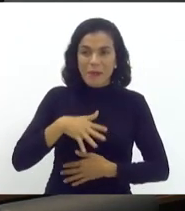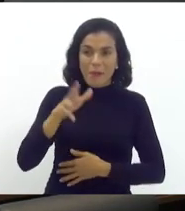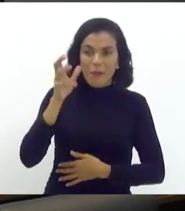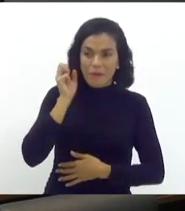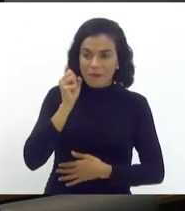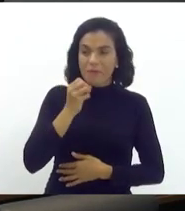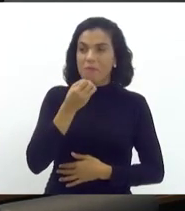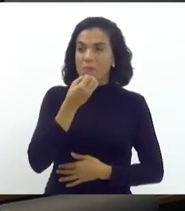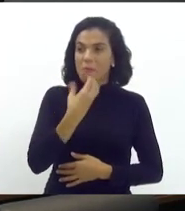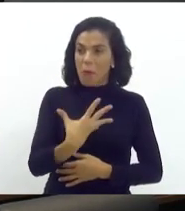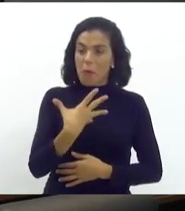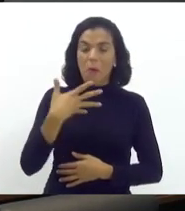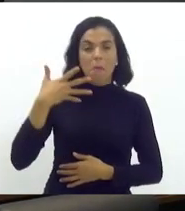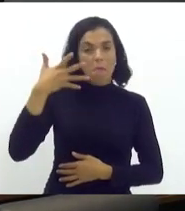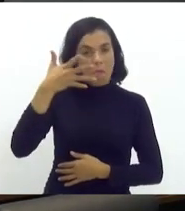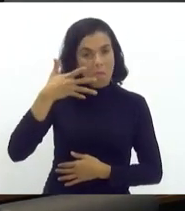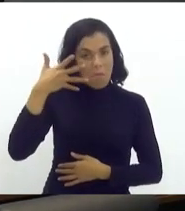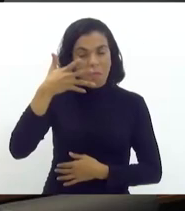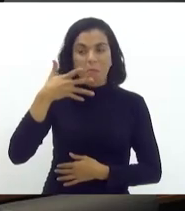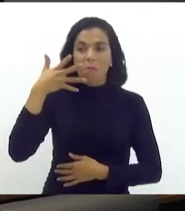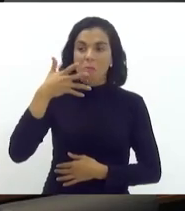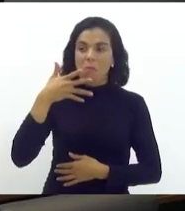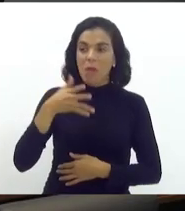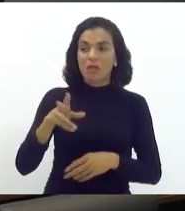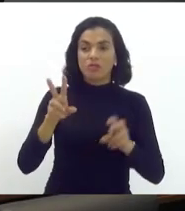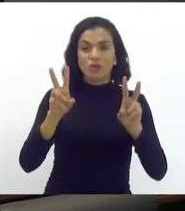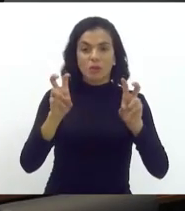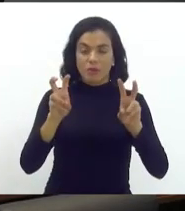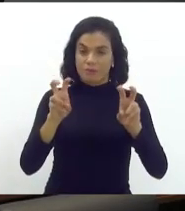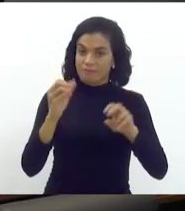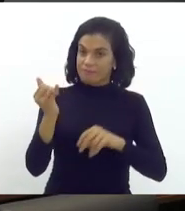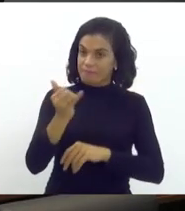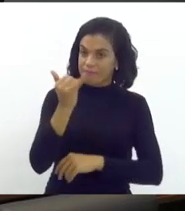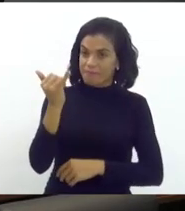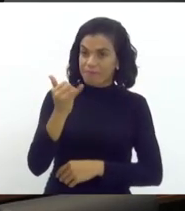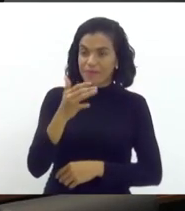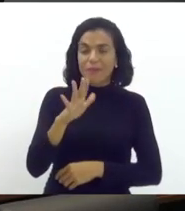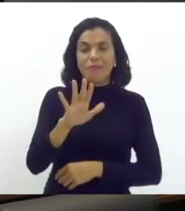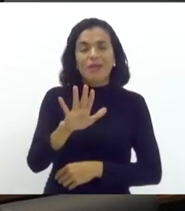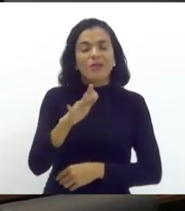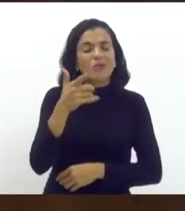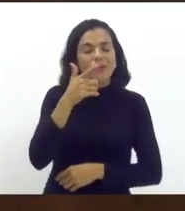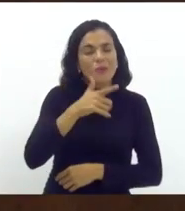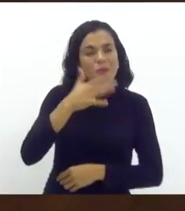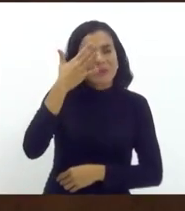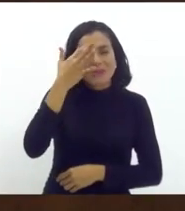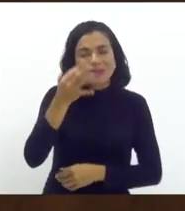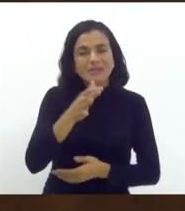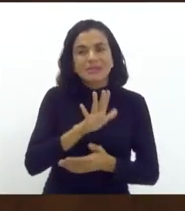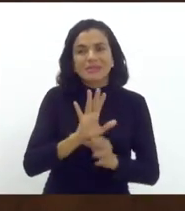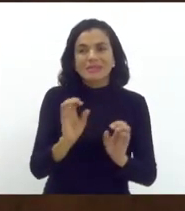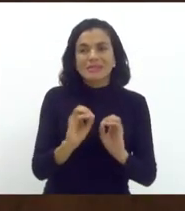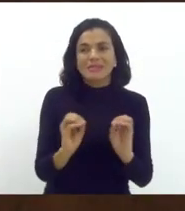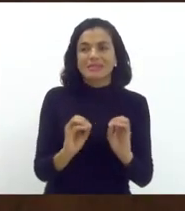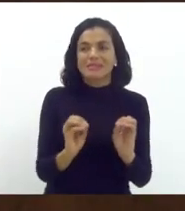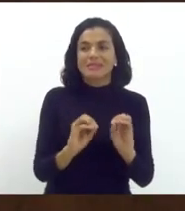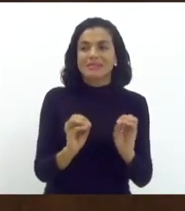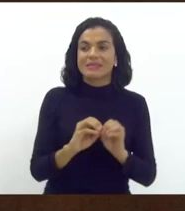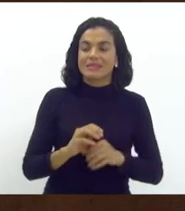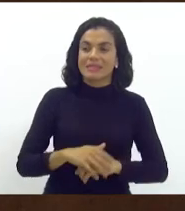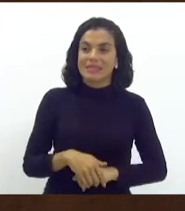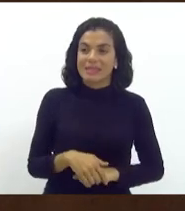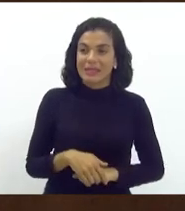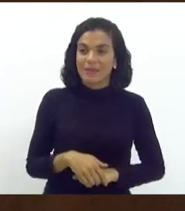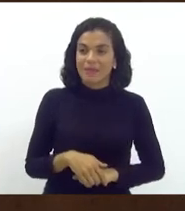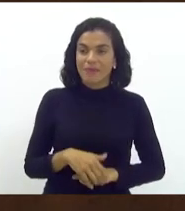Bela exposição sobre um assunto muito importante agora que eu não consigo entender é que a